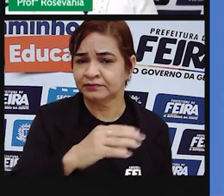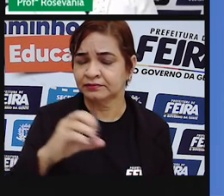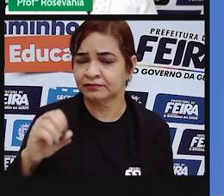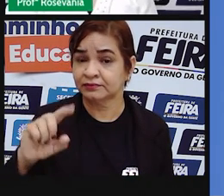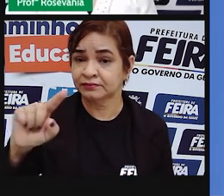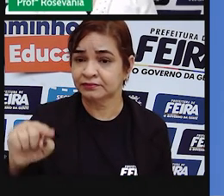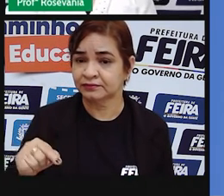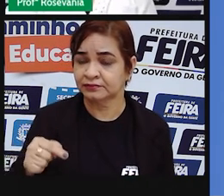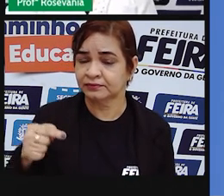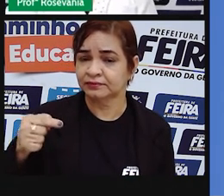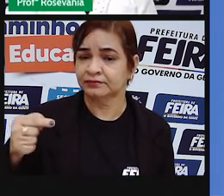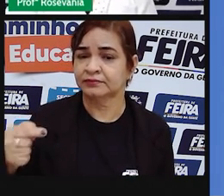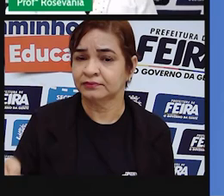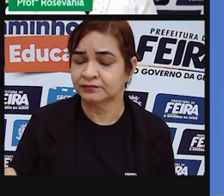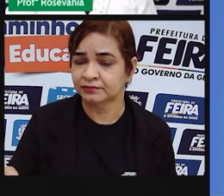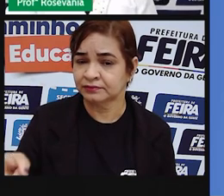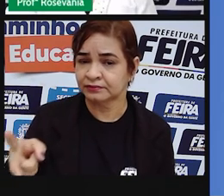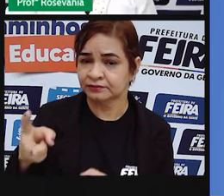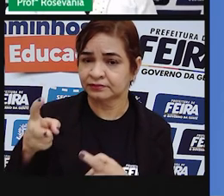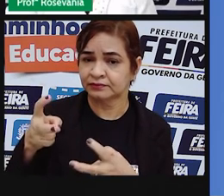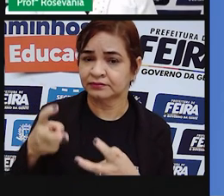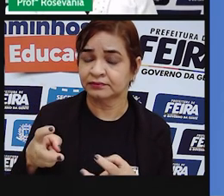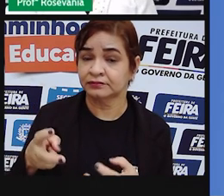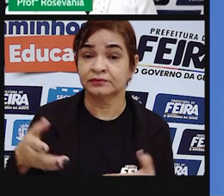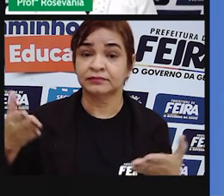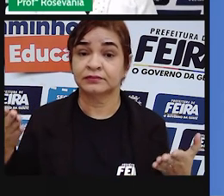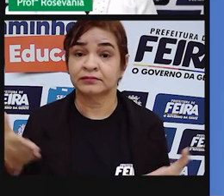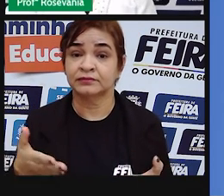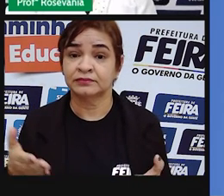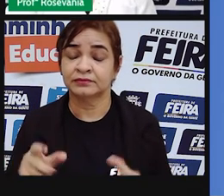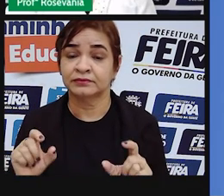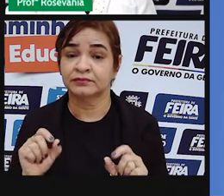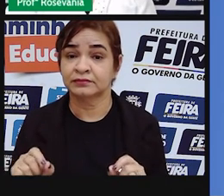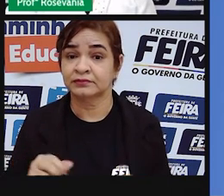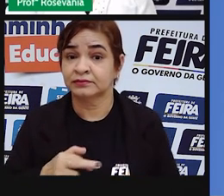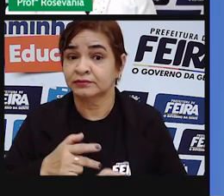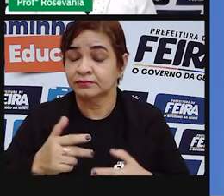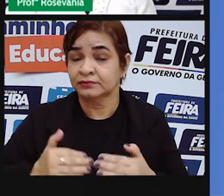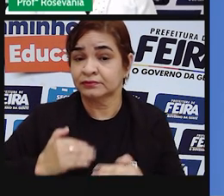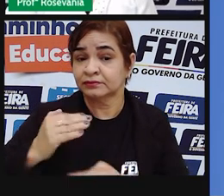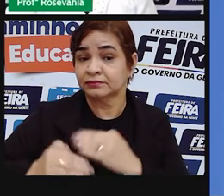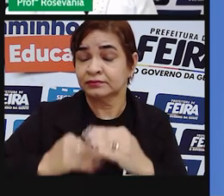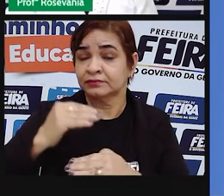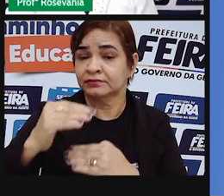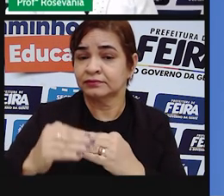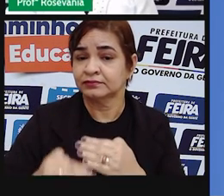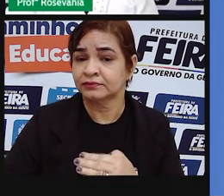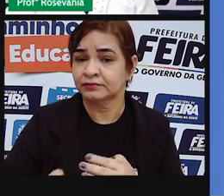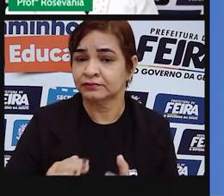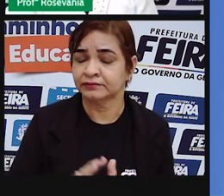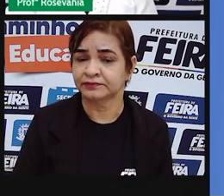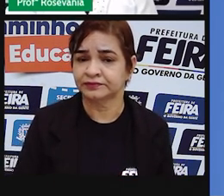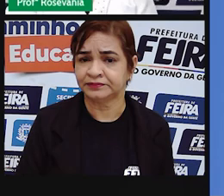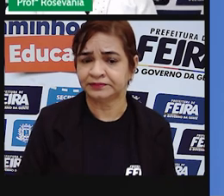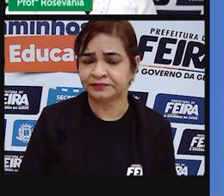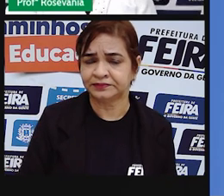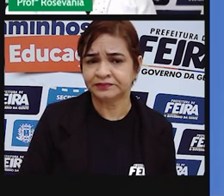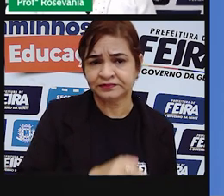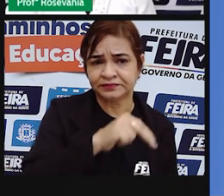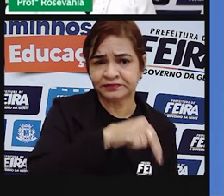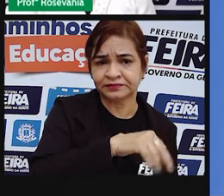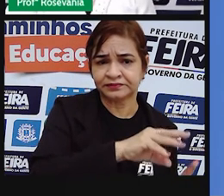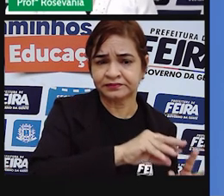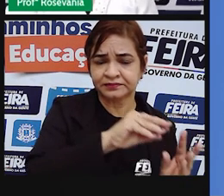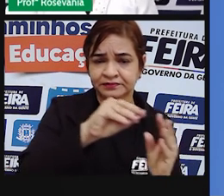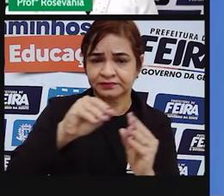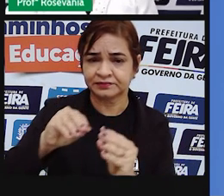centro-oeste depois a gente foi observando que houve né vários avanços com relação a saída dos